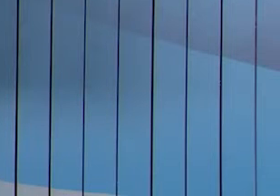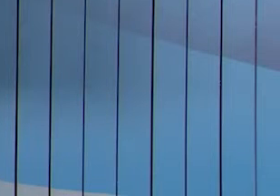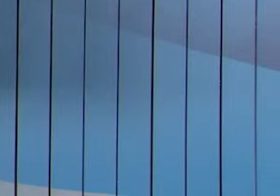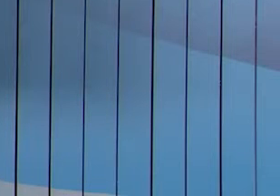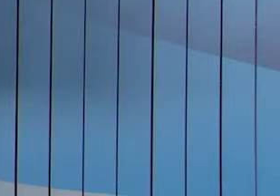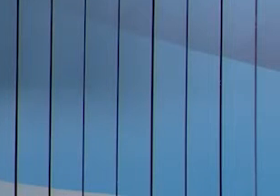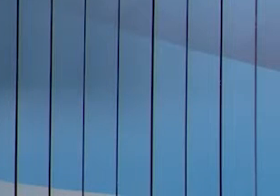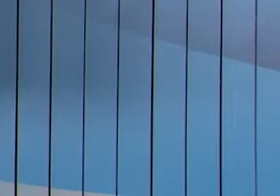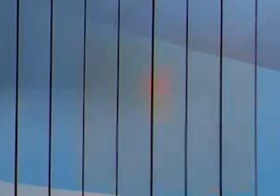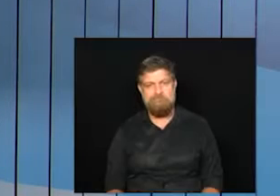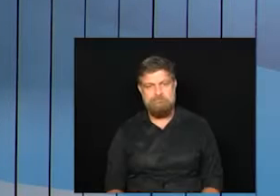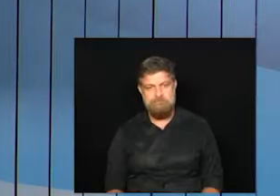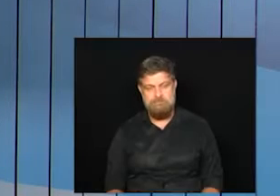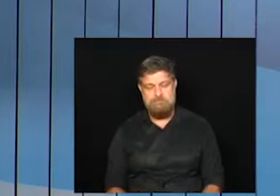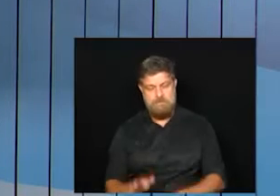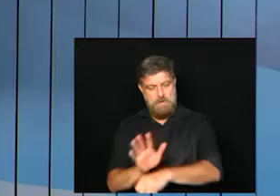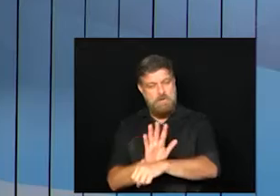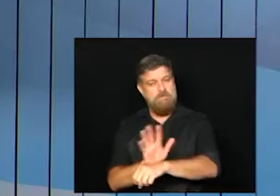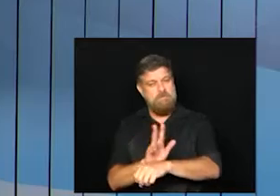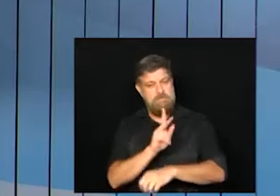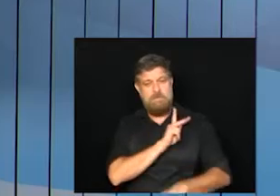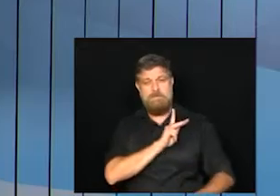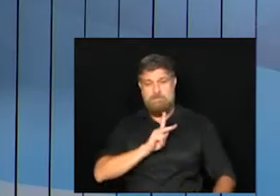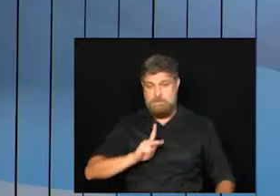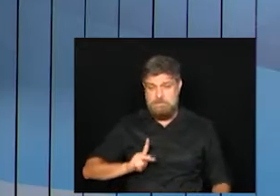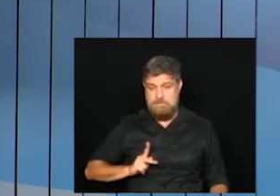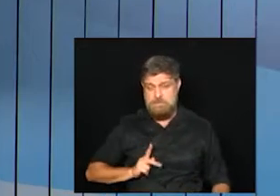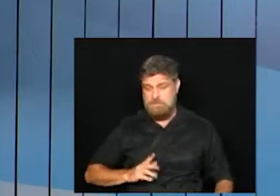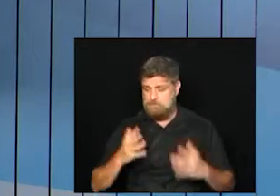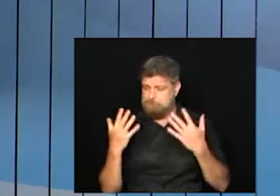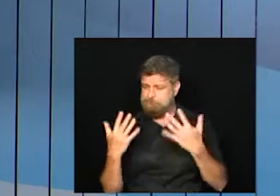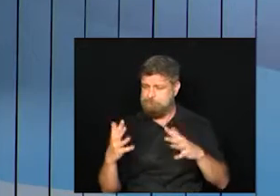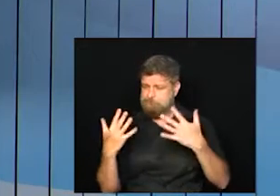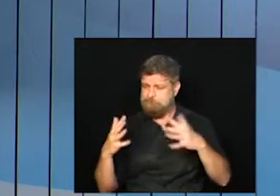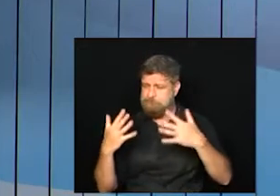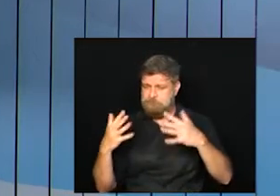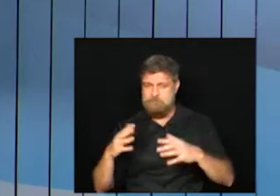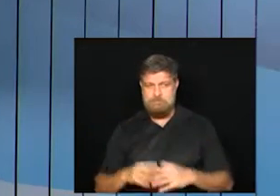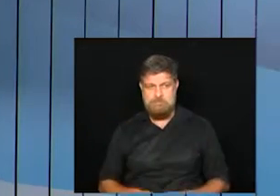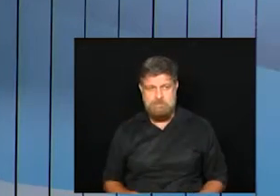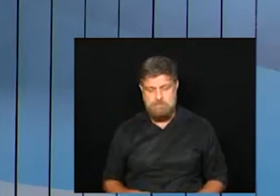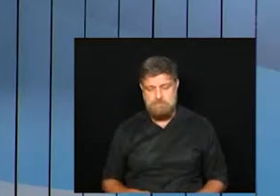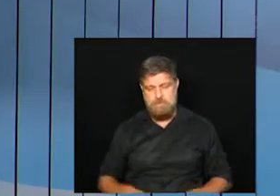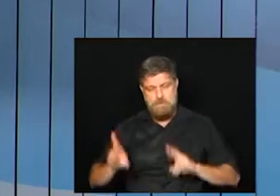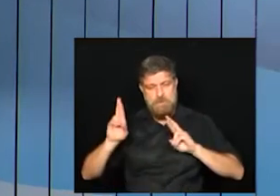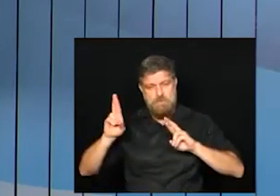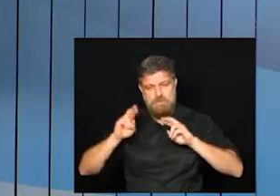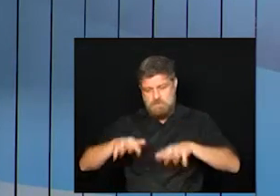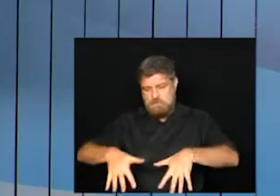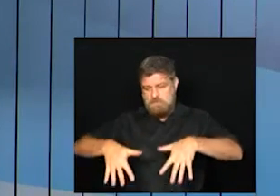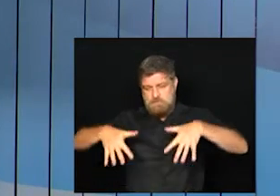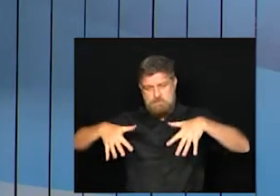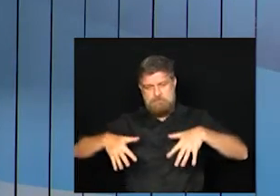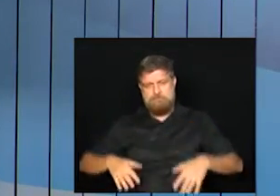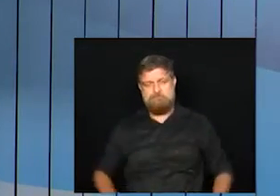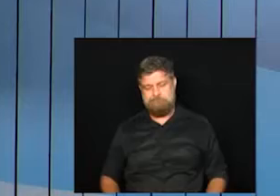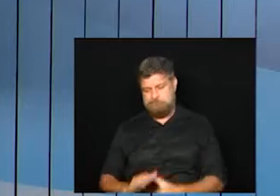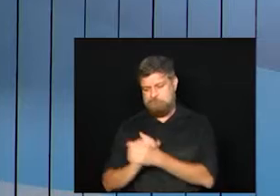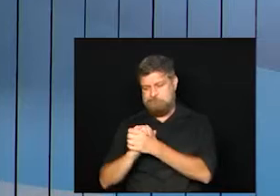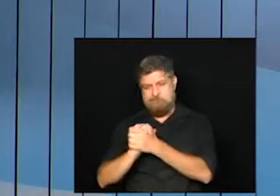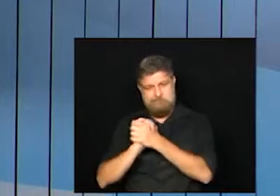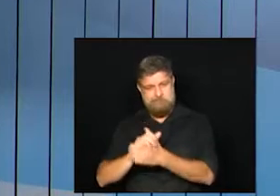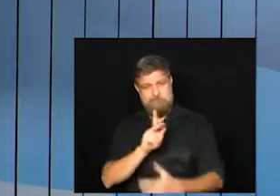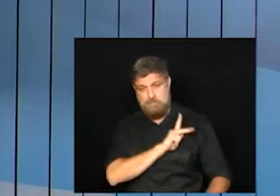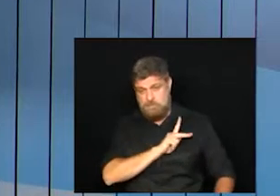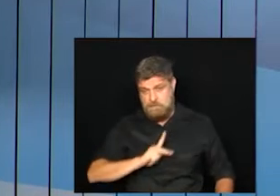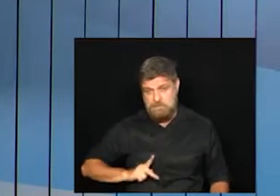Tá aí o vídeo, portanto, da Ponte Preta, homenageando aí todos os torcedores. Parabéns, então, à Macaca,